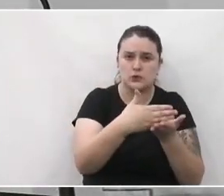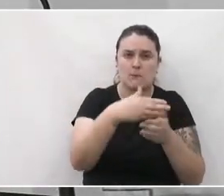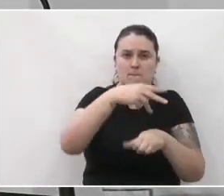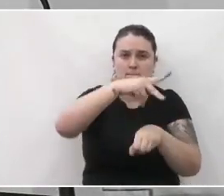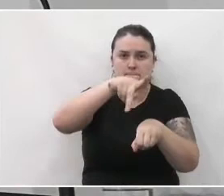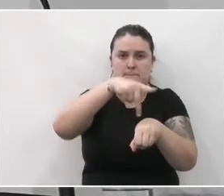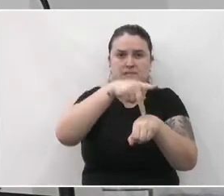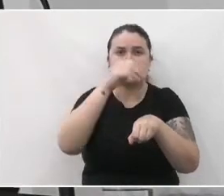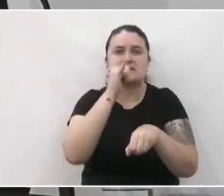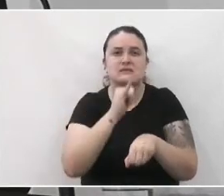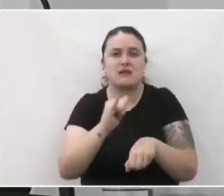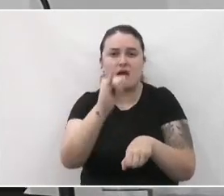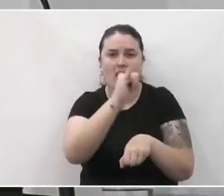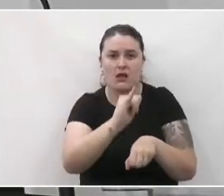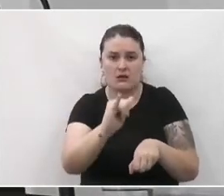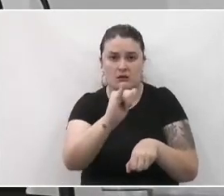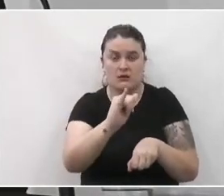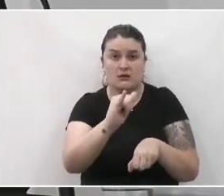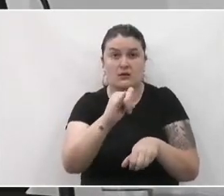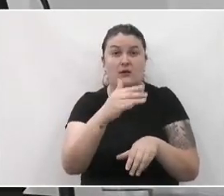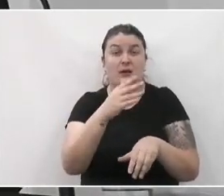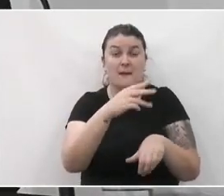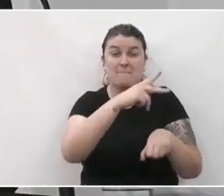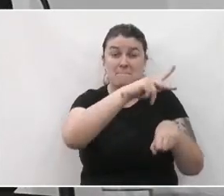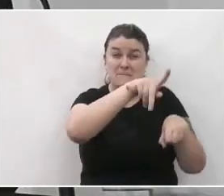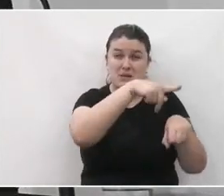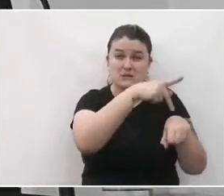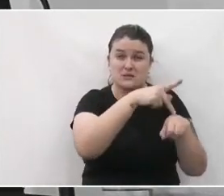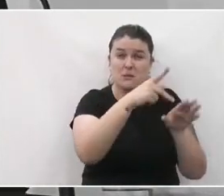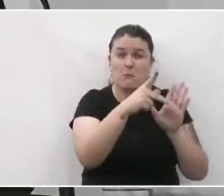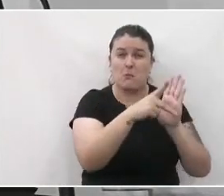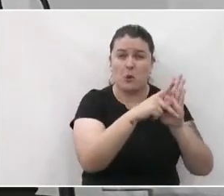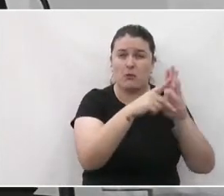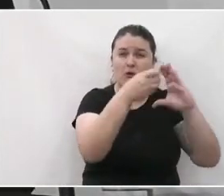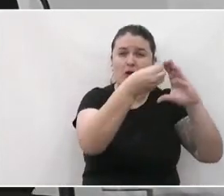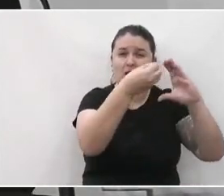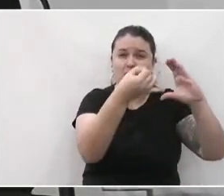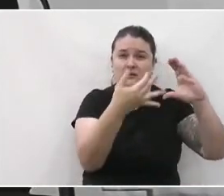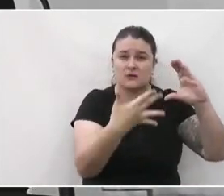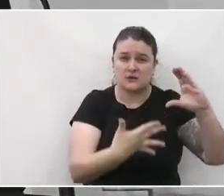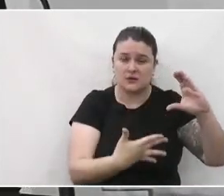Itália, país que tem as suas peculiaridades, principalmente por ser